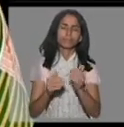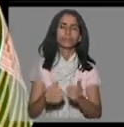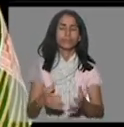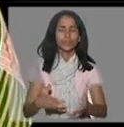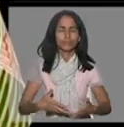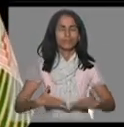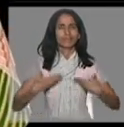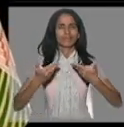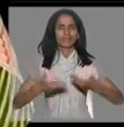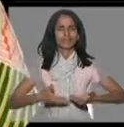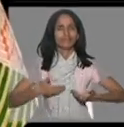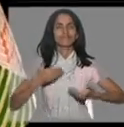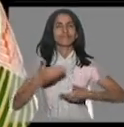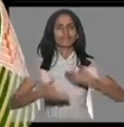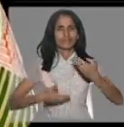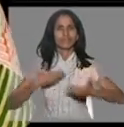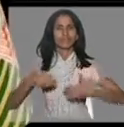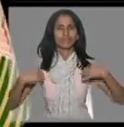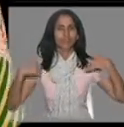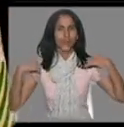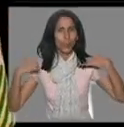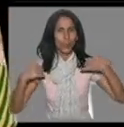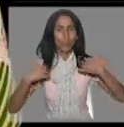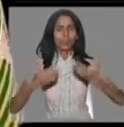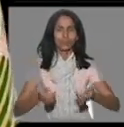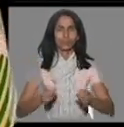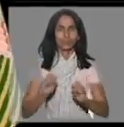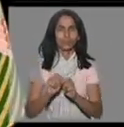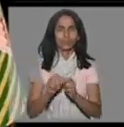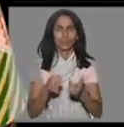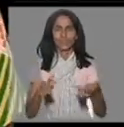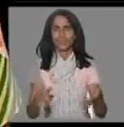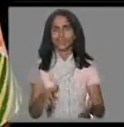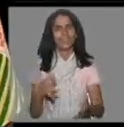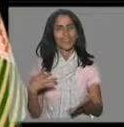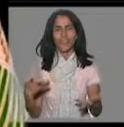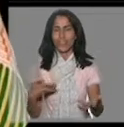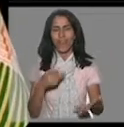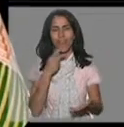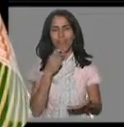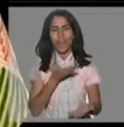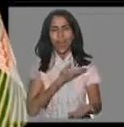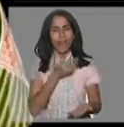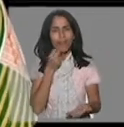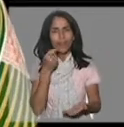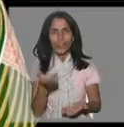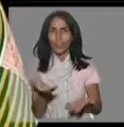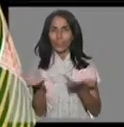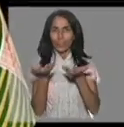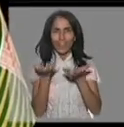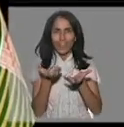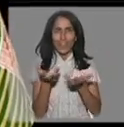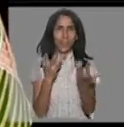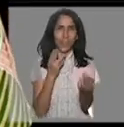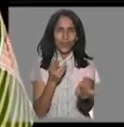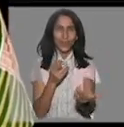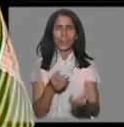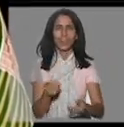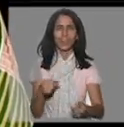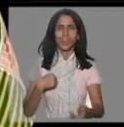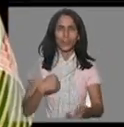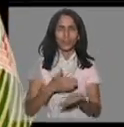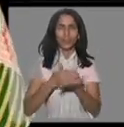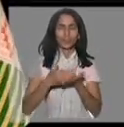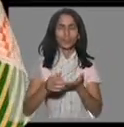me motivou a produzir mais roupas. Uma amiga que viu e falou, nossa, eu quero uma roupa dessa. E eu comecei a